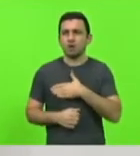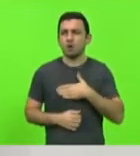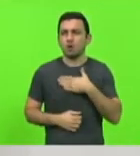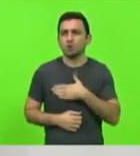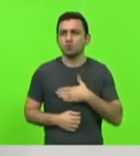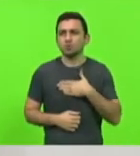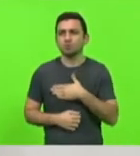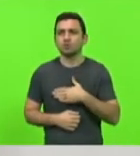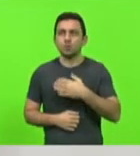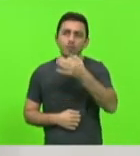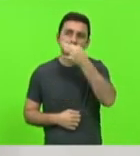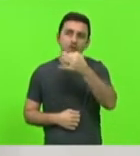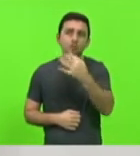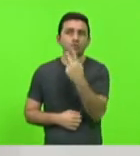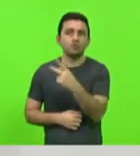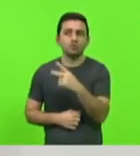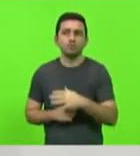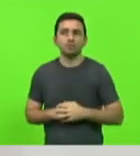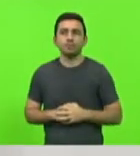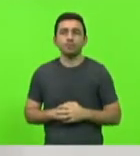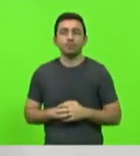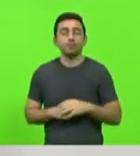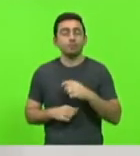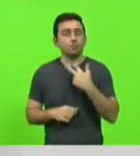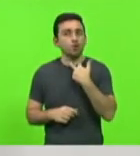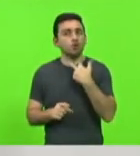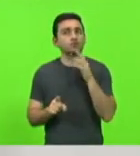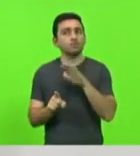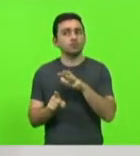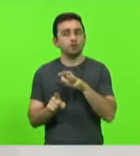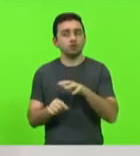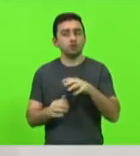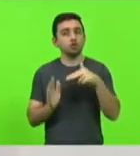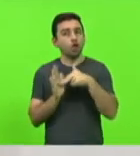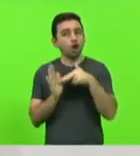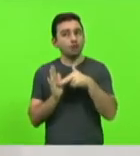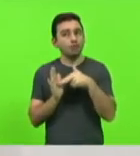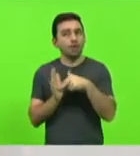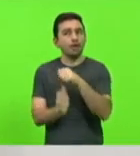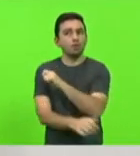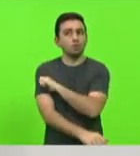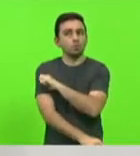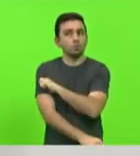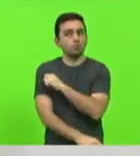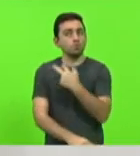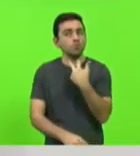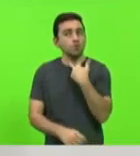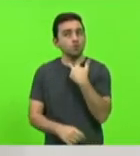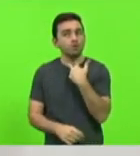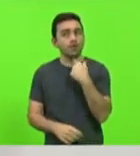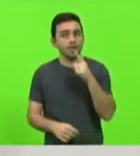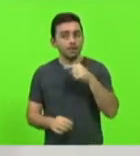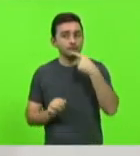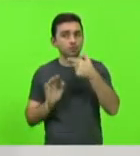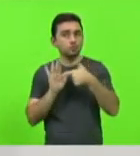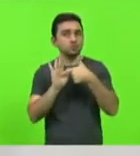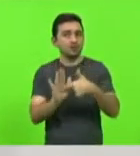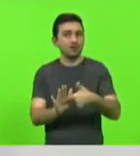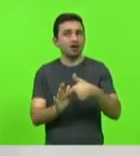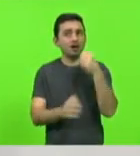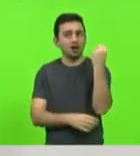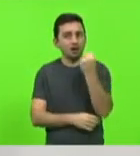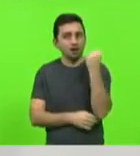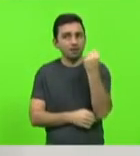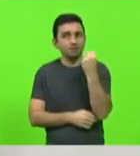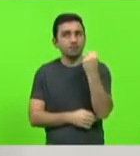ou qual é a opinião dele. Mas isso não pode influenciar em notas de aluno. Então, isso é uma denúncia grave, que eu